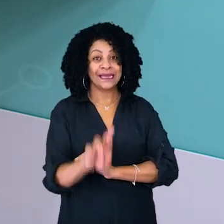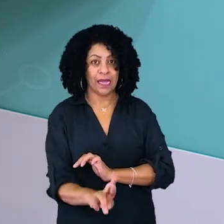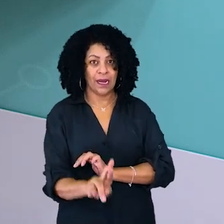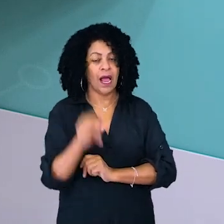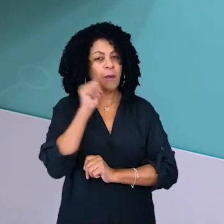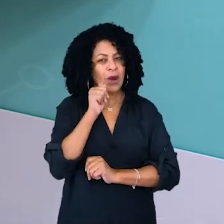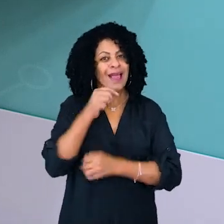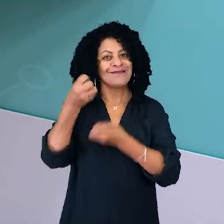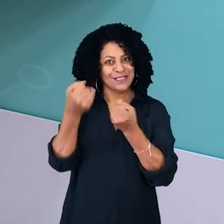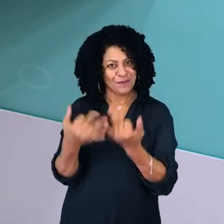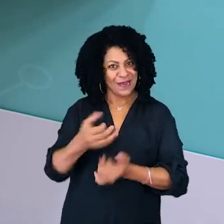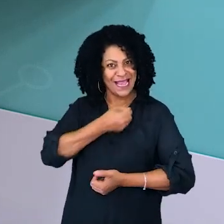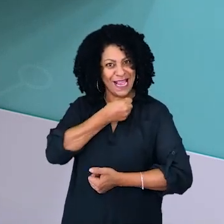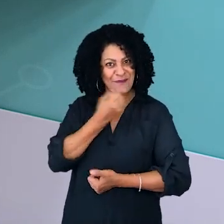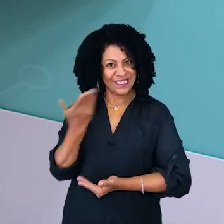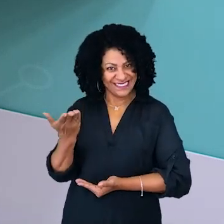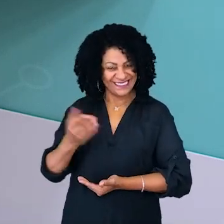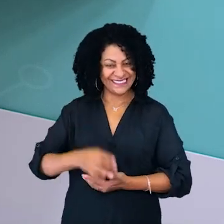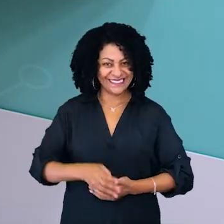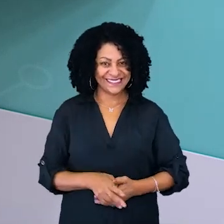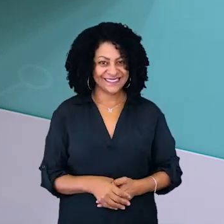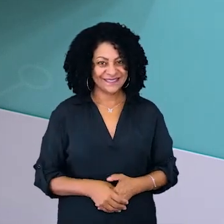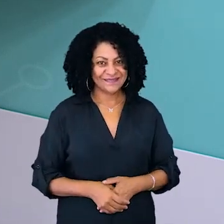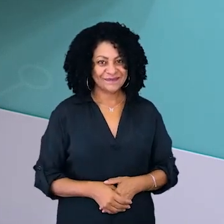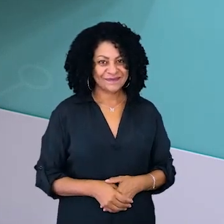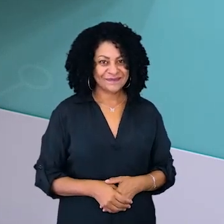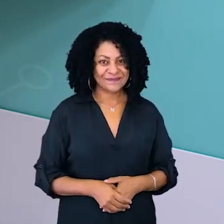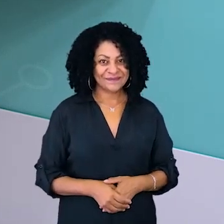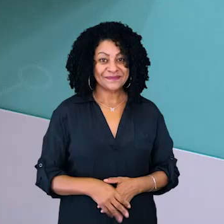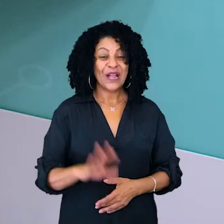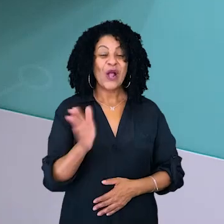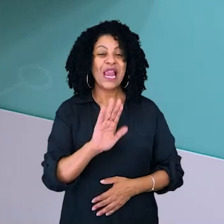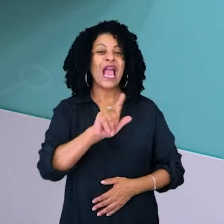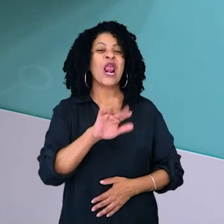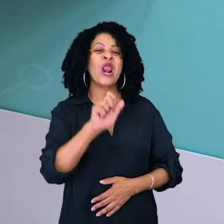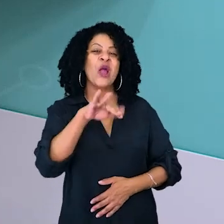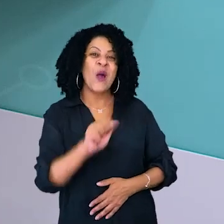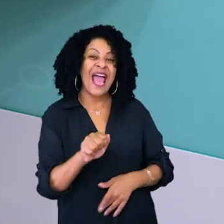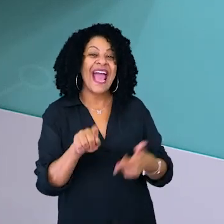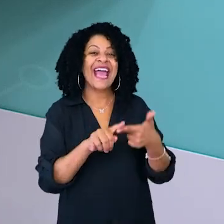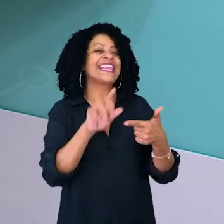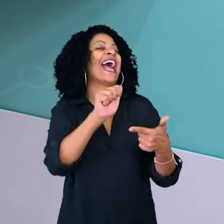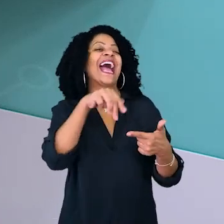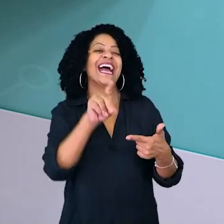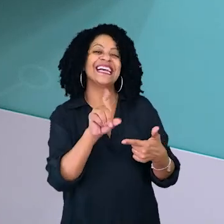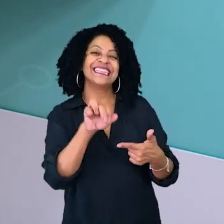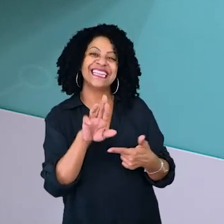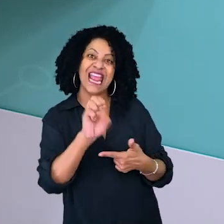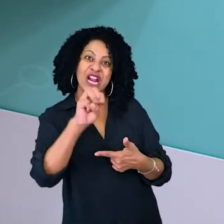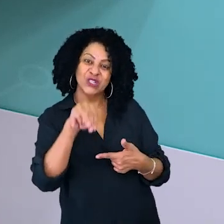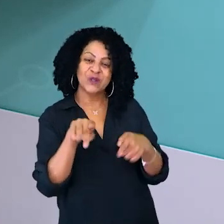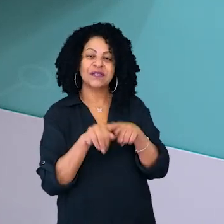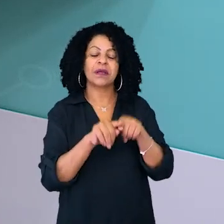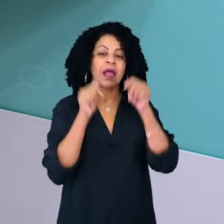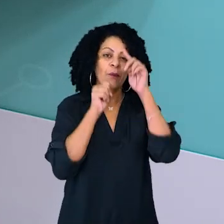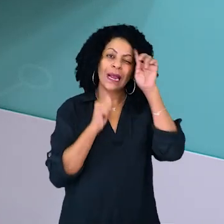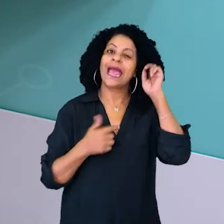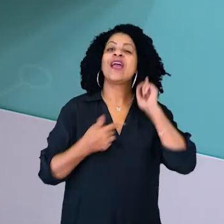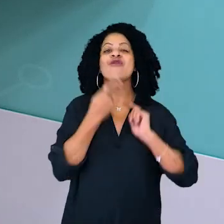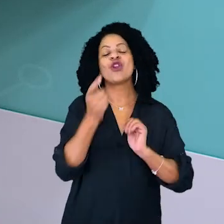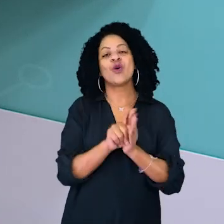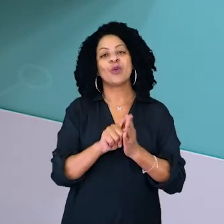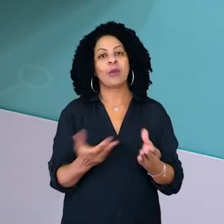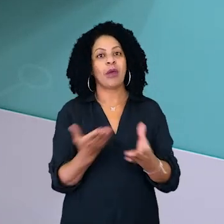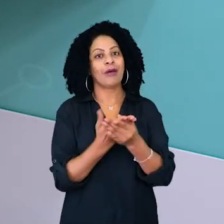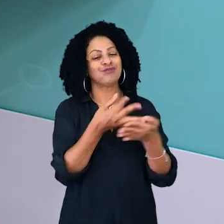Batista explica os detalhes dessa decisão. Oi, Larissa. Oi, Luana. Oi, Anderson. A bancária disse no processo que